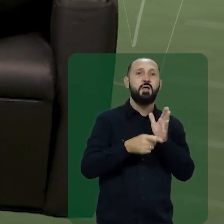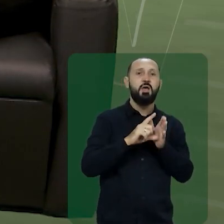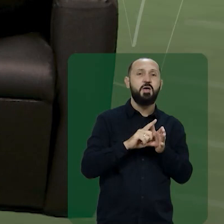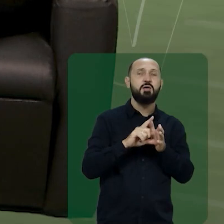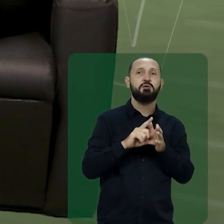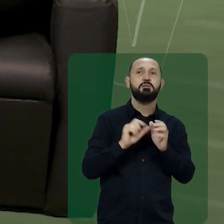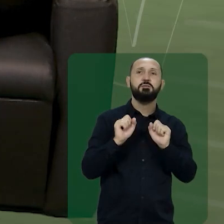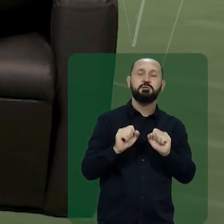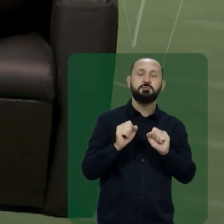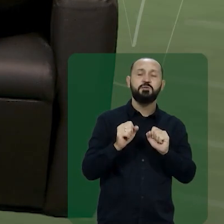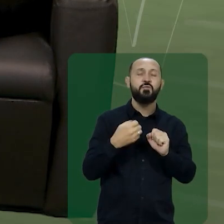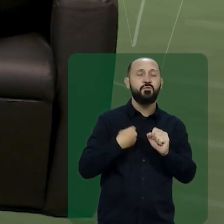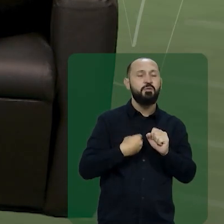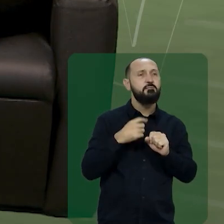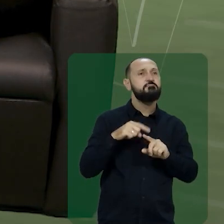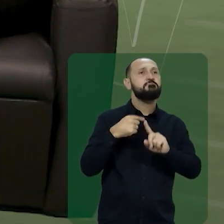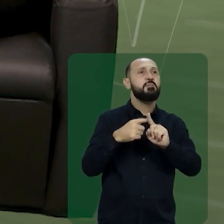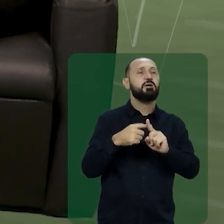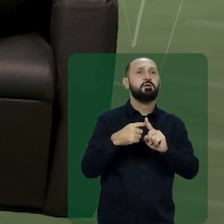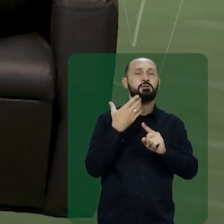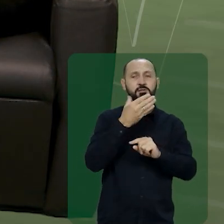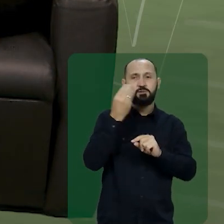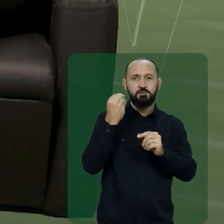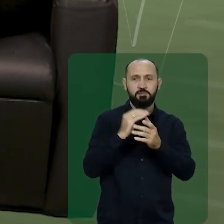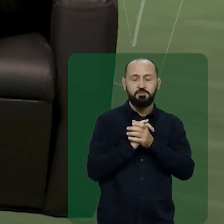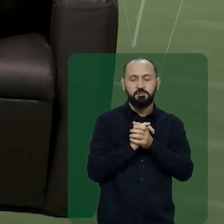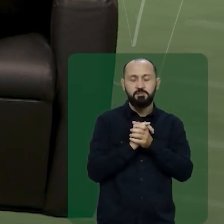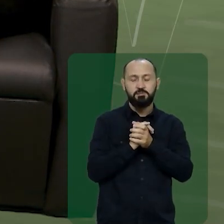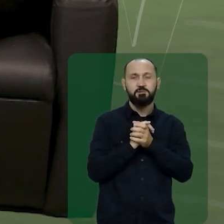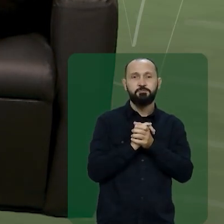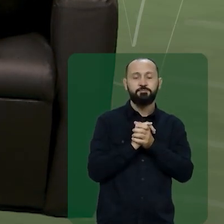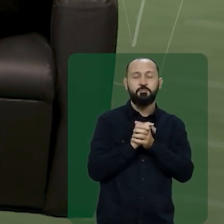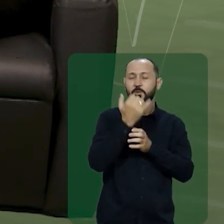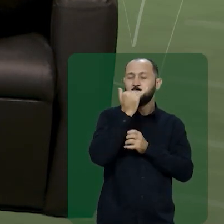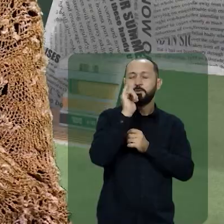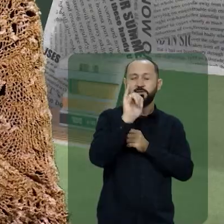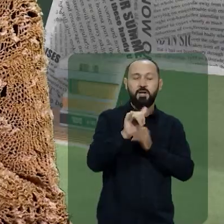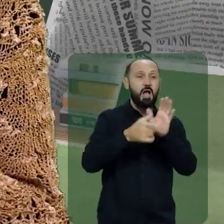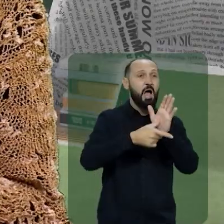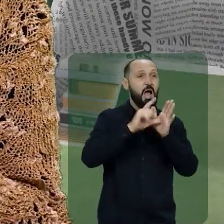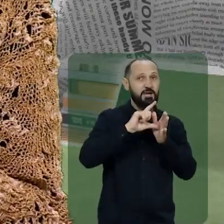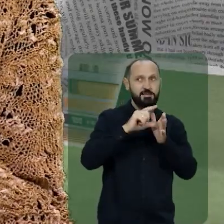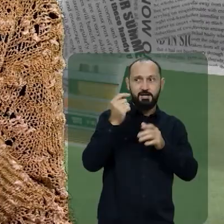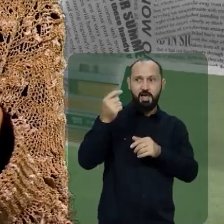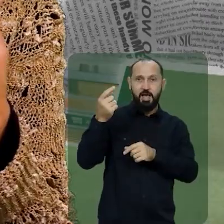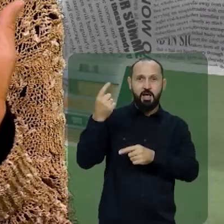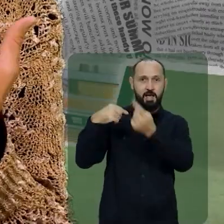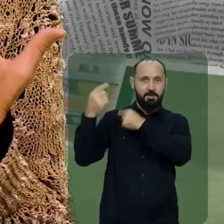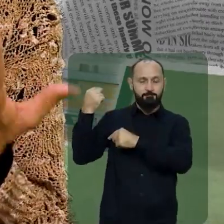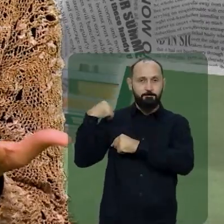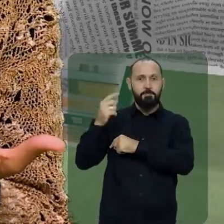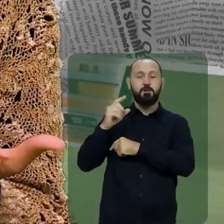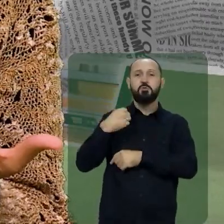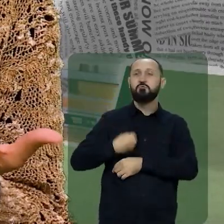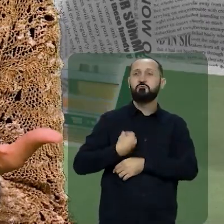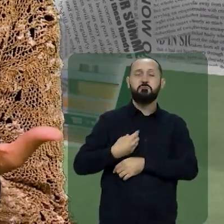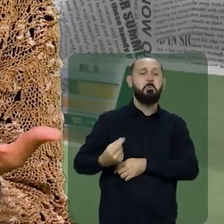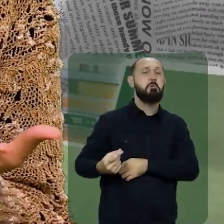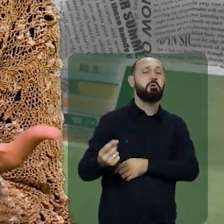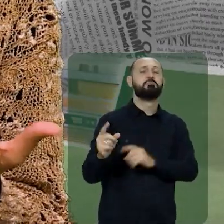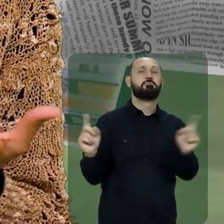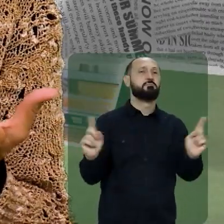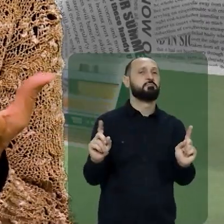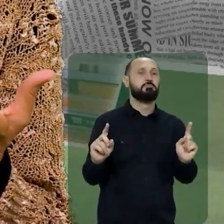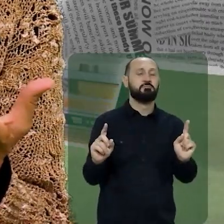viviam mais, morriam mais cedo, né? Sim. Antes as pessoas não viviam tanto,